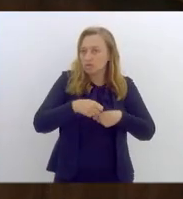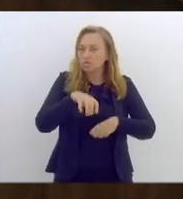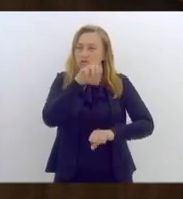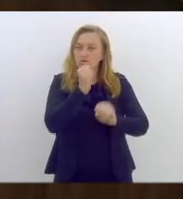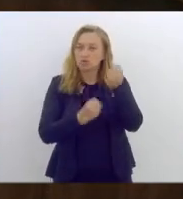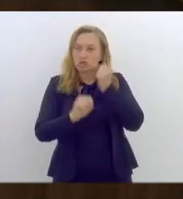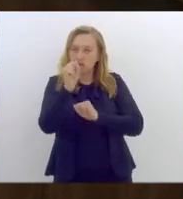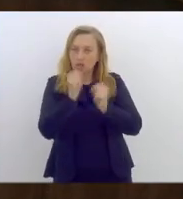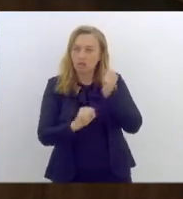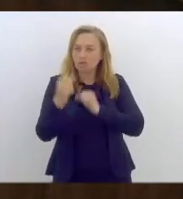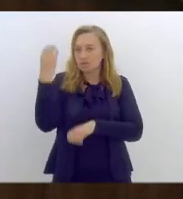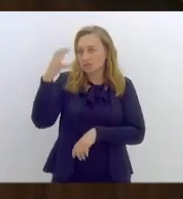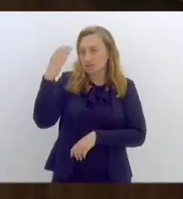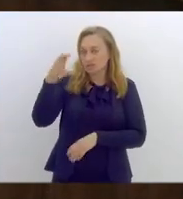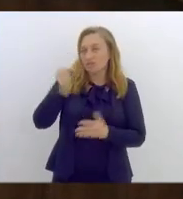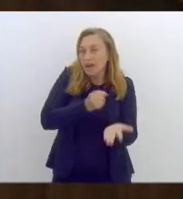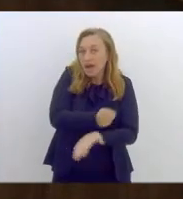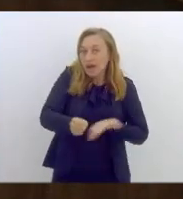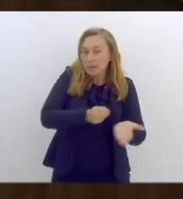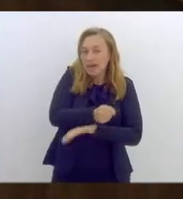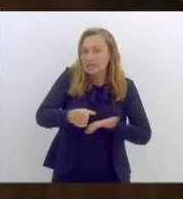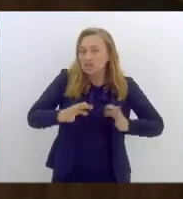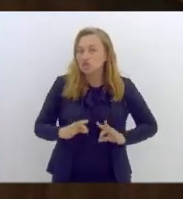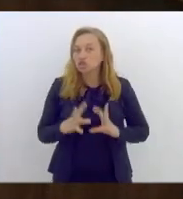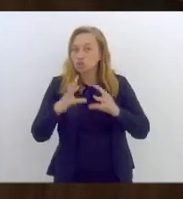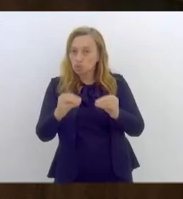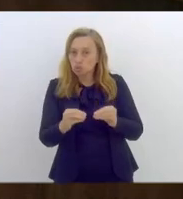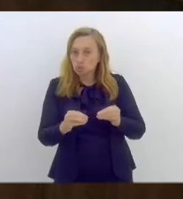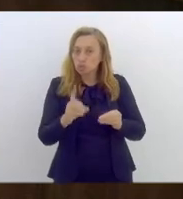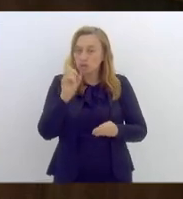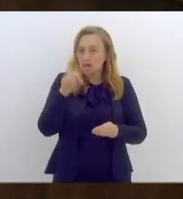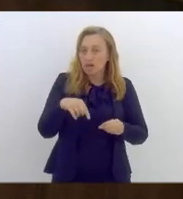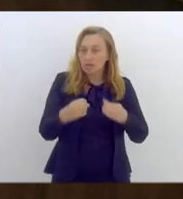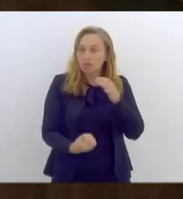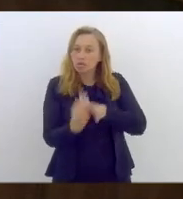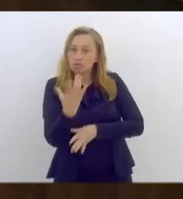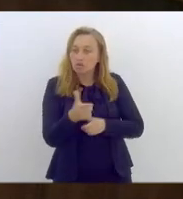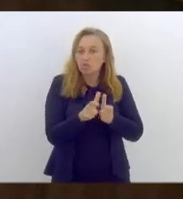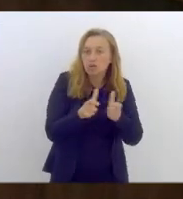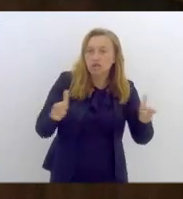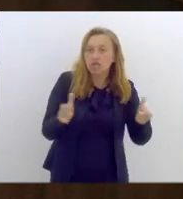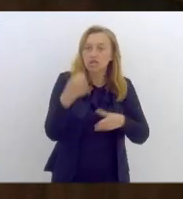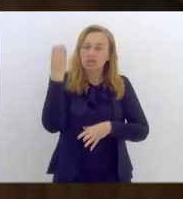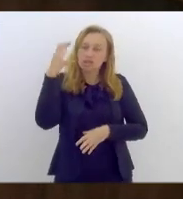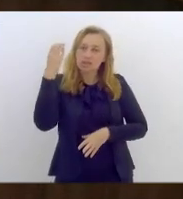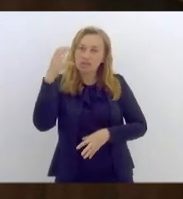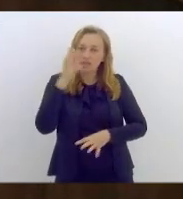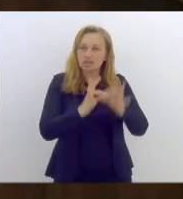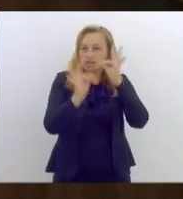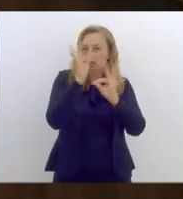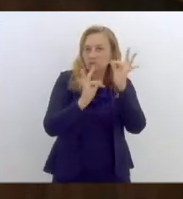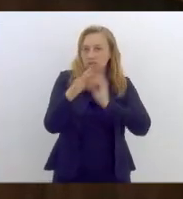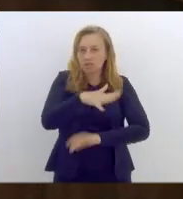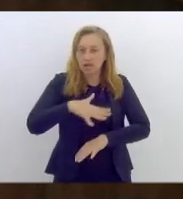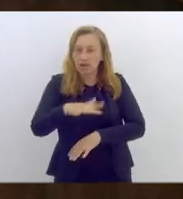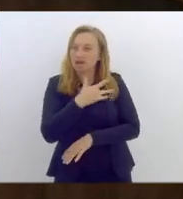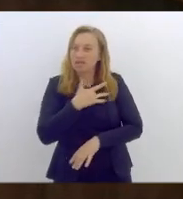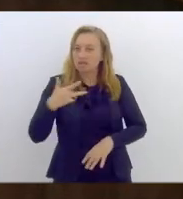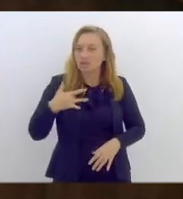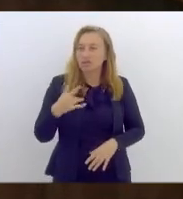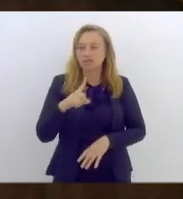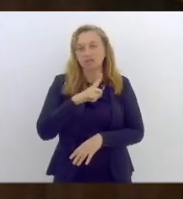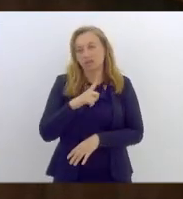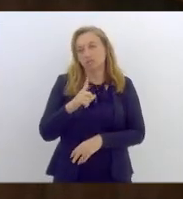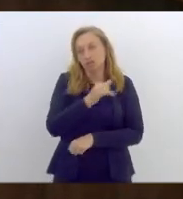porque na verdade a base de tudo é a grande produção em ciência e tecnologia na área de saúde que nós temos